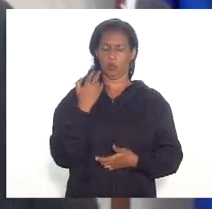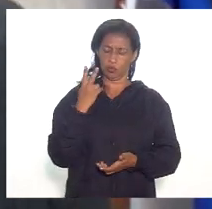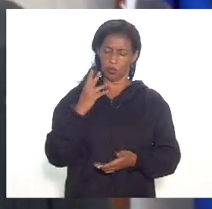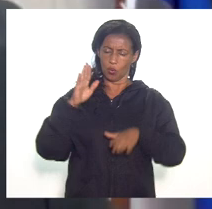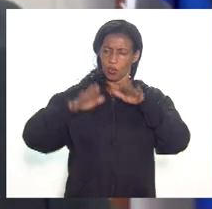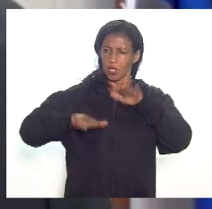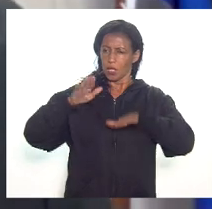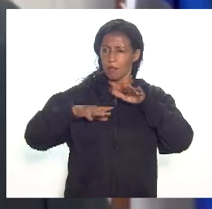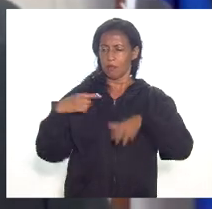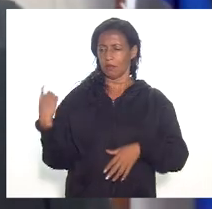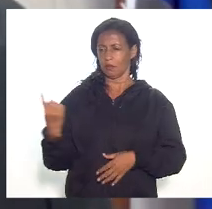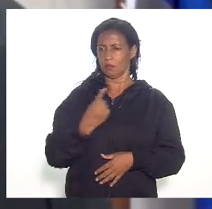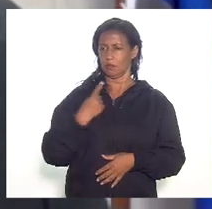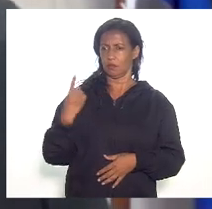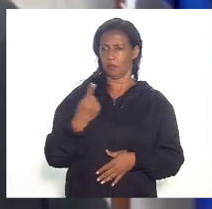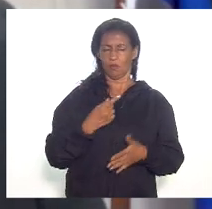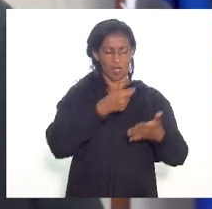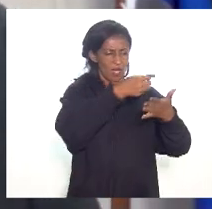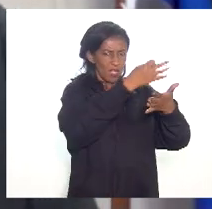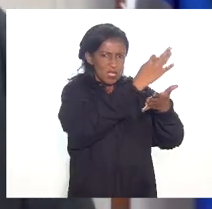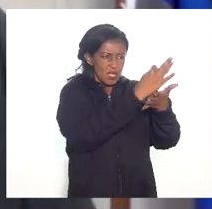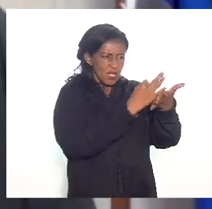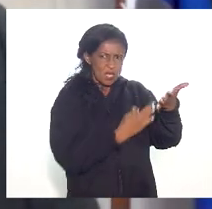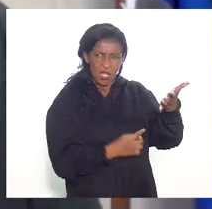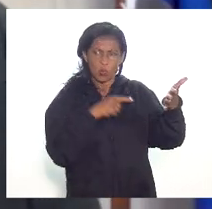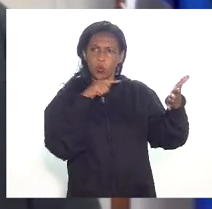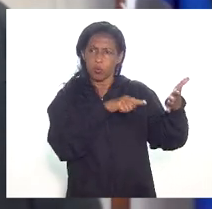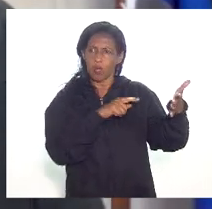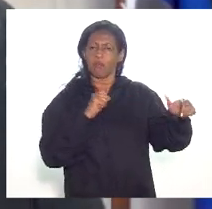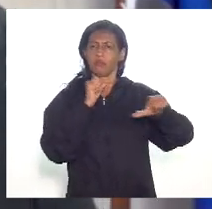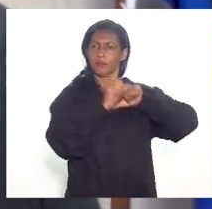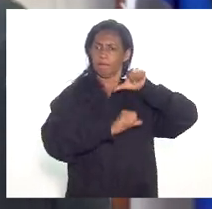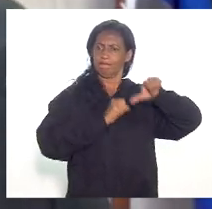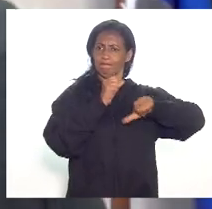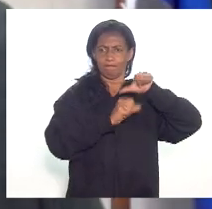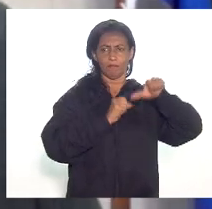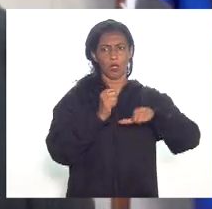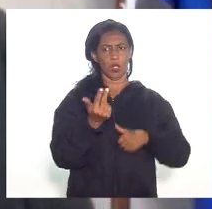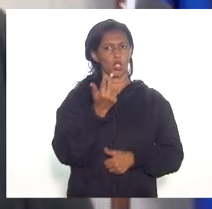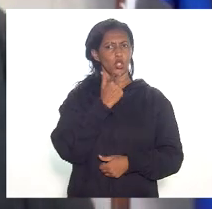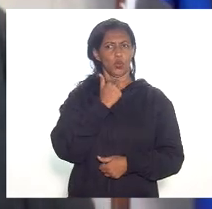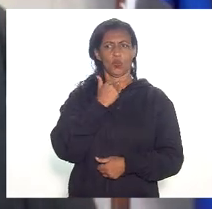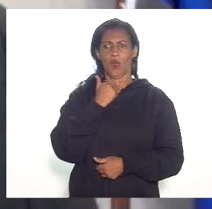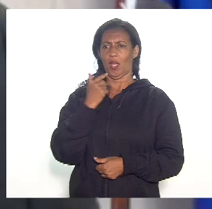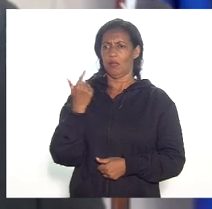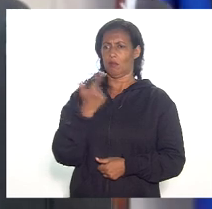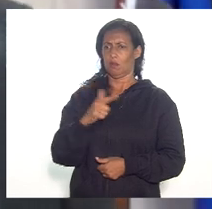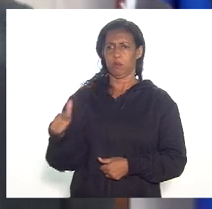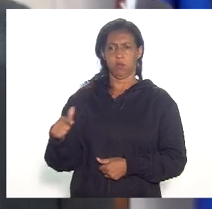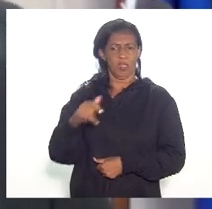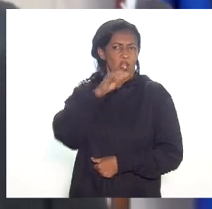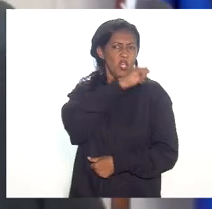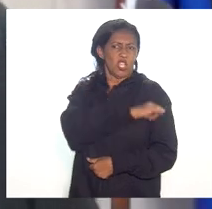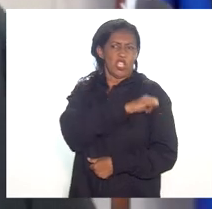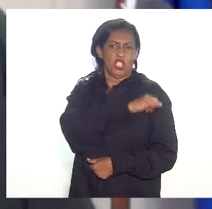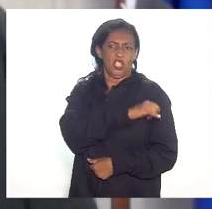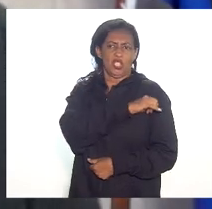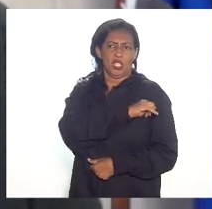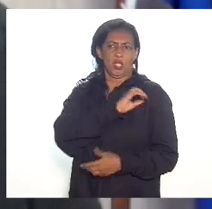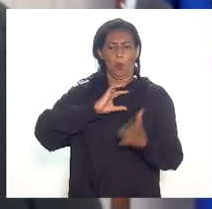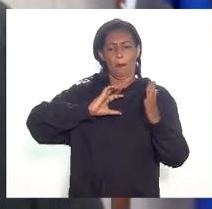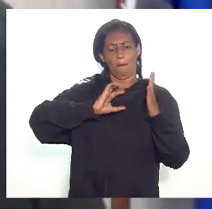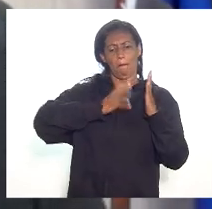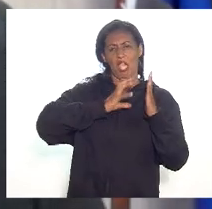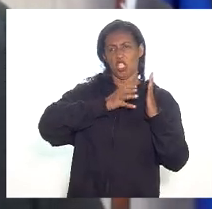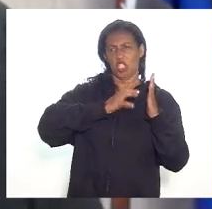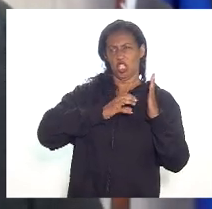depender de nós esse texto ainda será modificado e nós não teremos no Rio de Janeiro uma escola com partido que é o que se